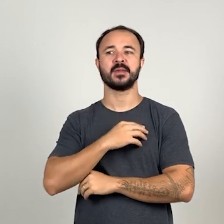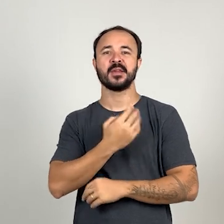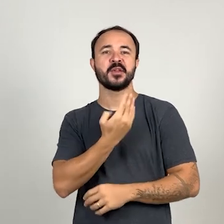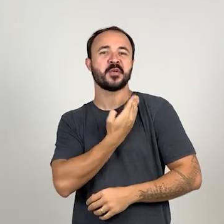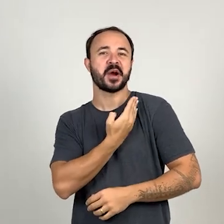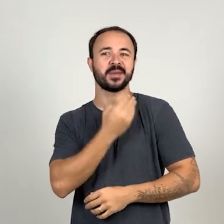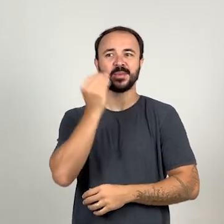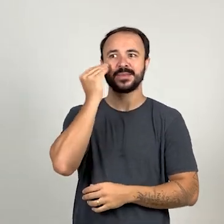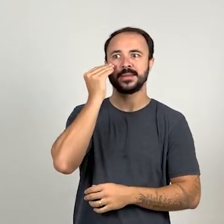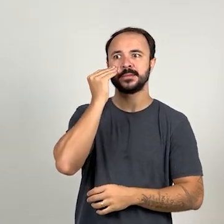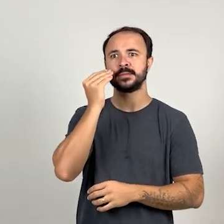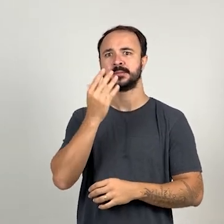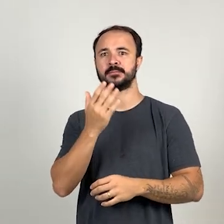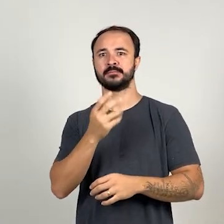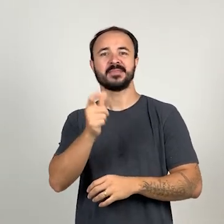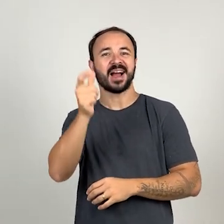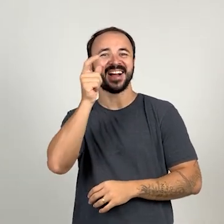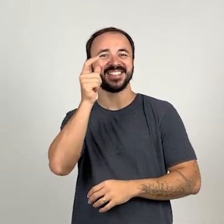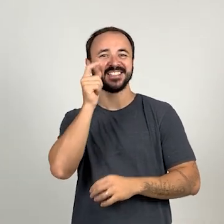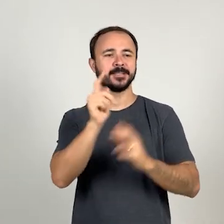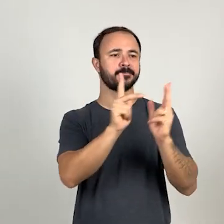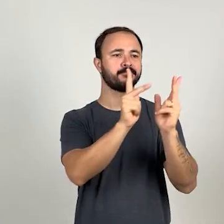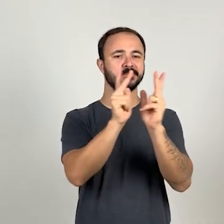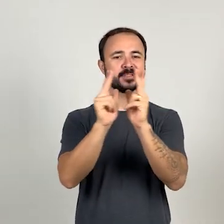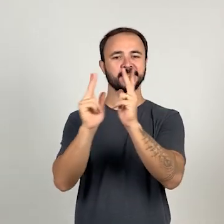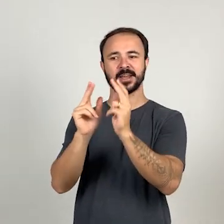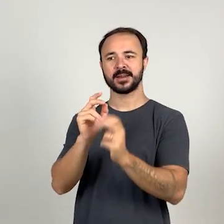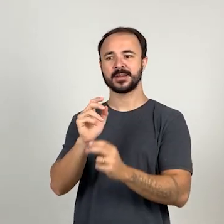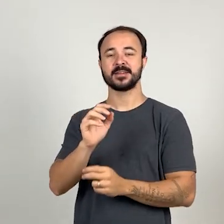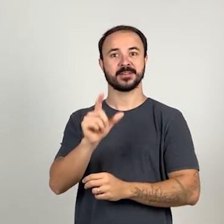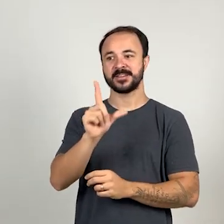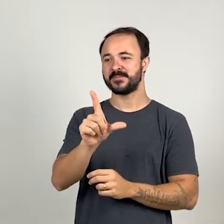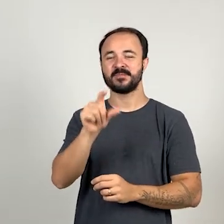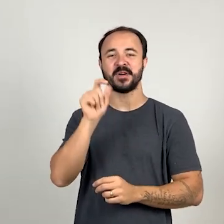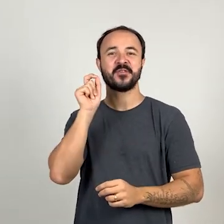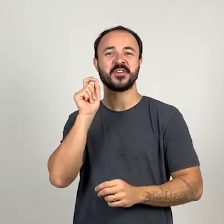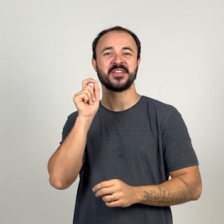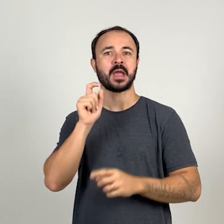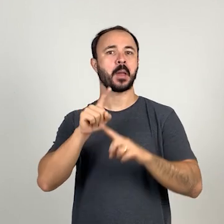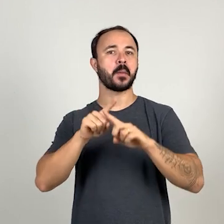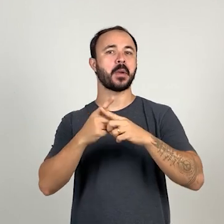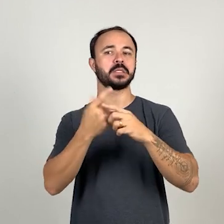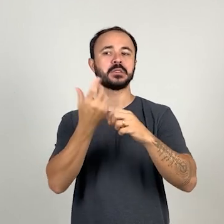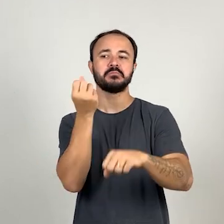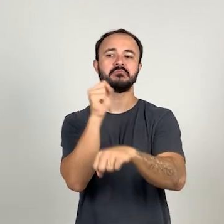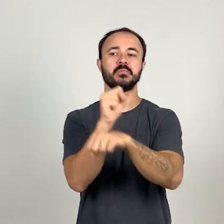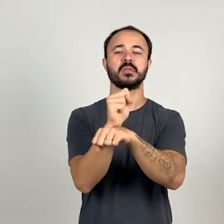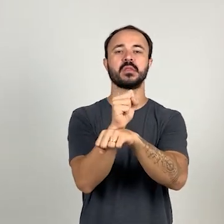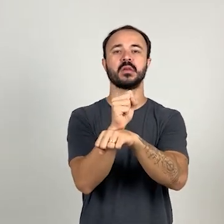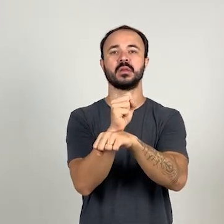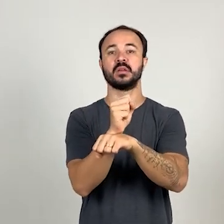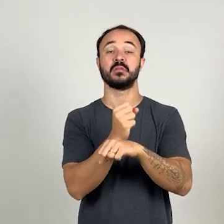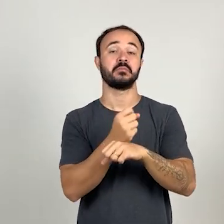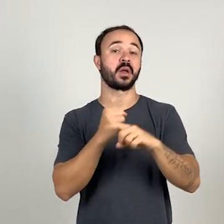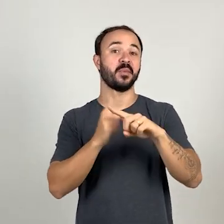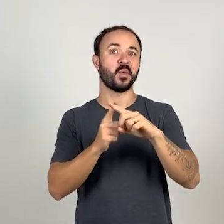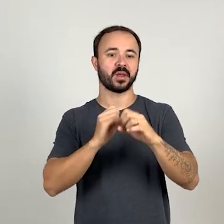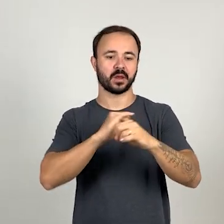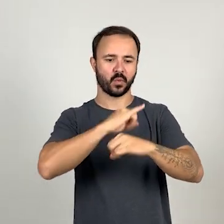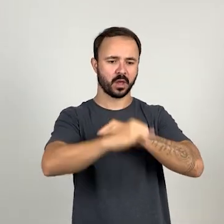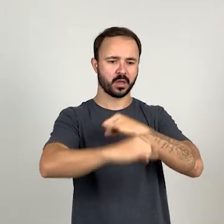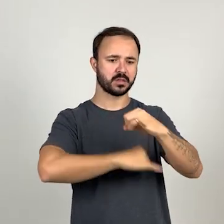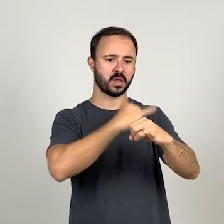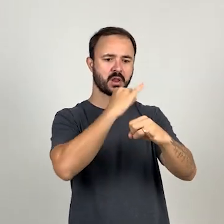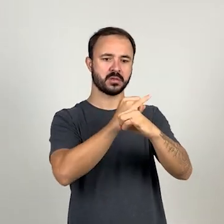tentando assistir a sua série favorita, mas foi interrompido. Foi interrompido porque a conexão da internet